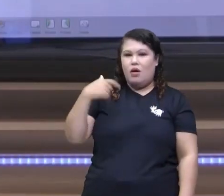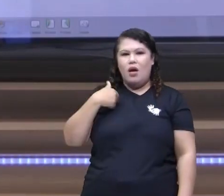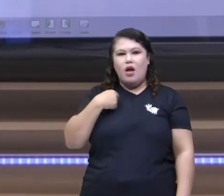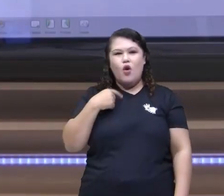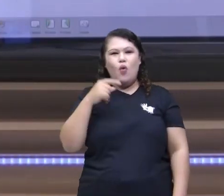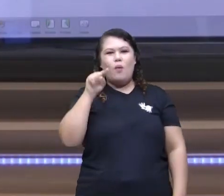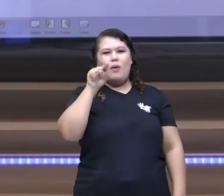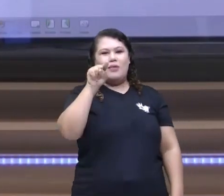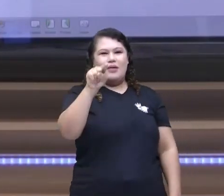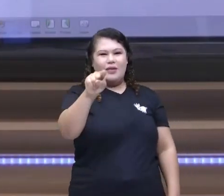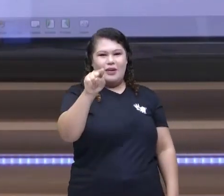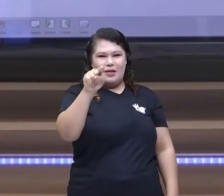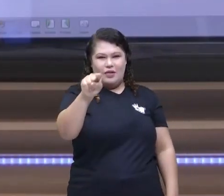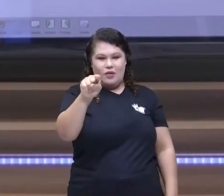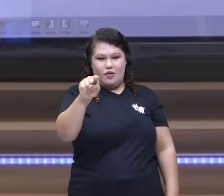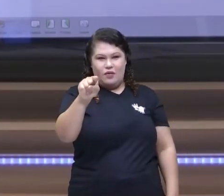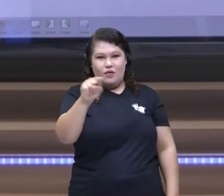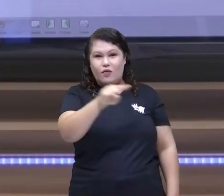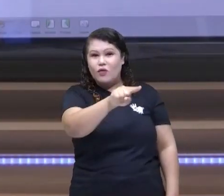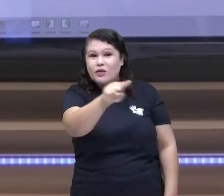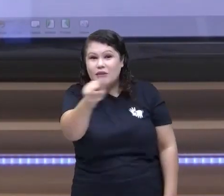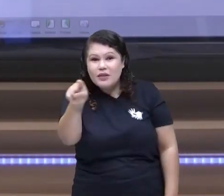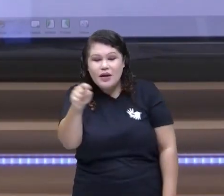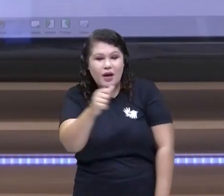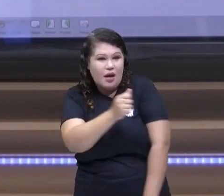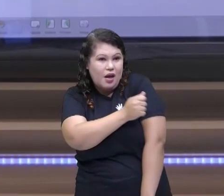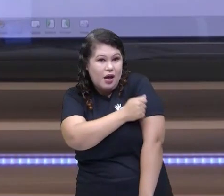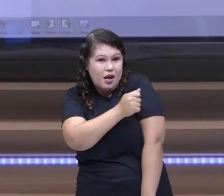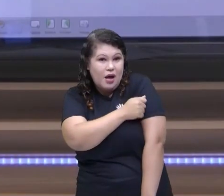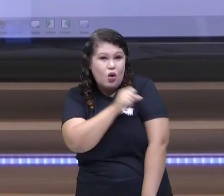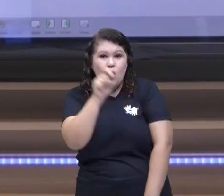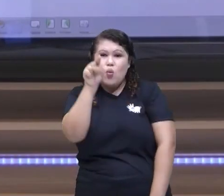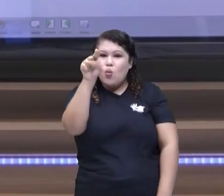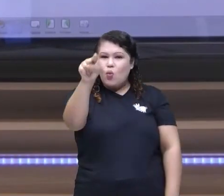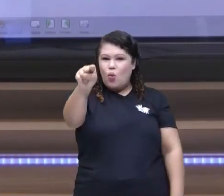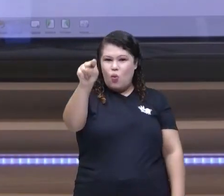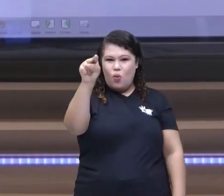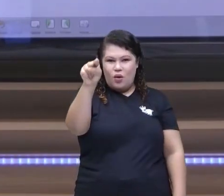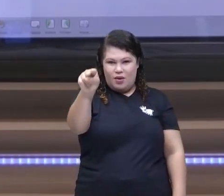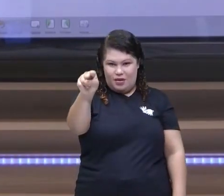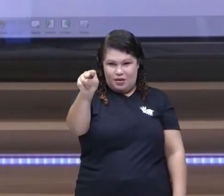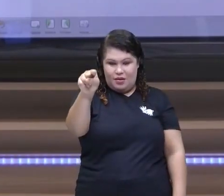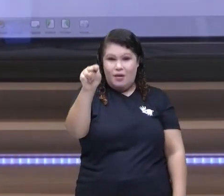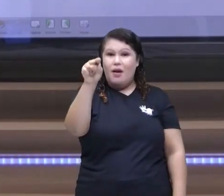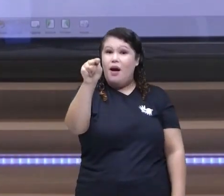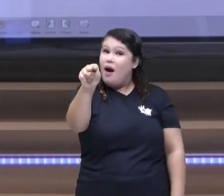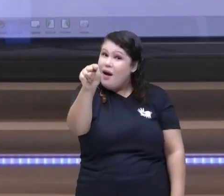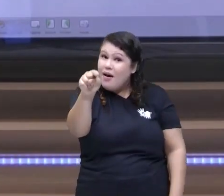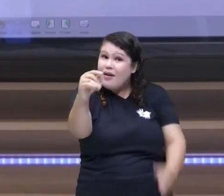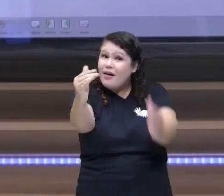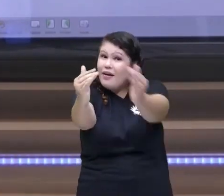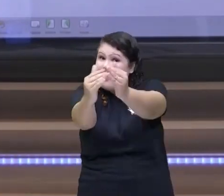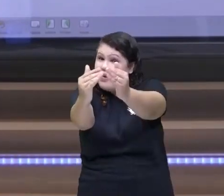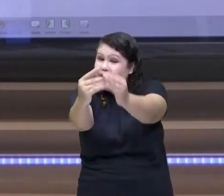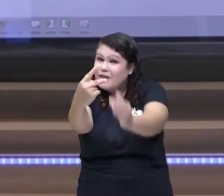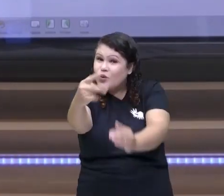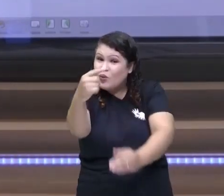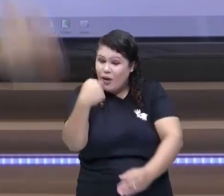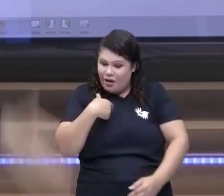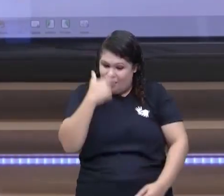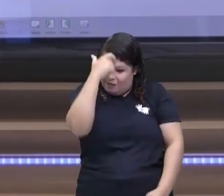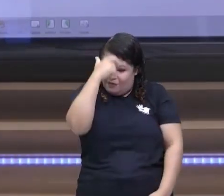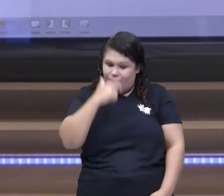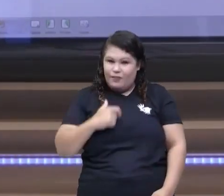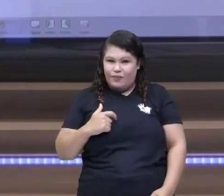verdade? Olha só, vocês estão bem ali. Ali na sua casa, entenderam? E eu